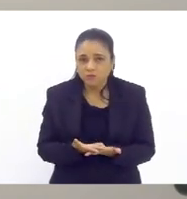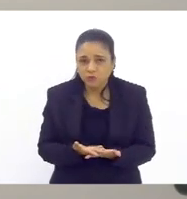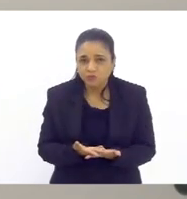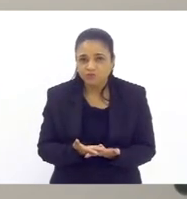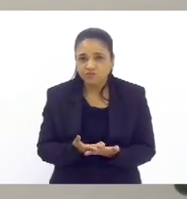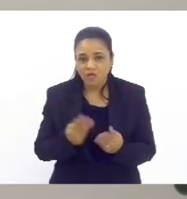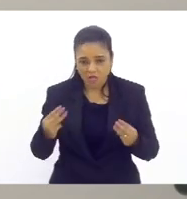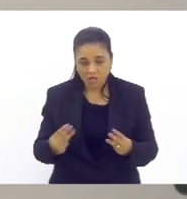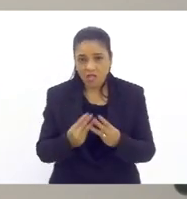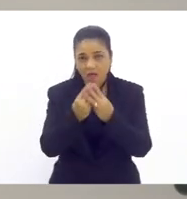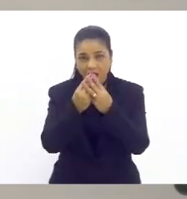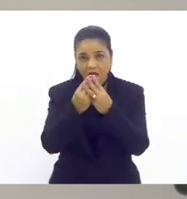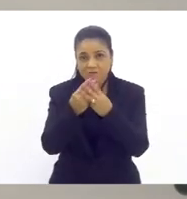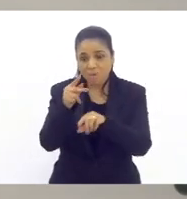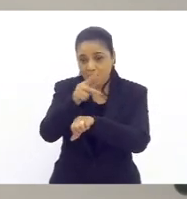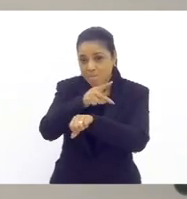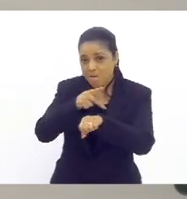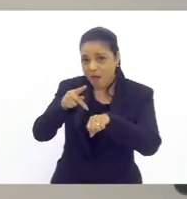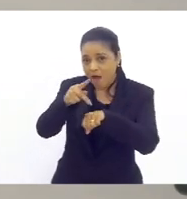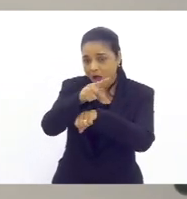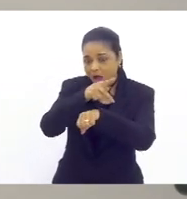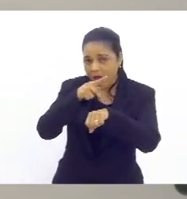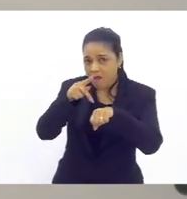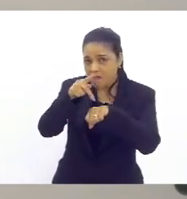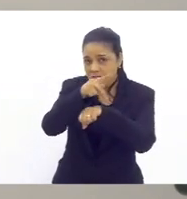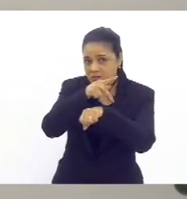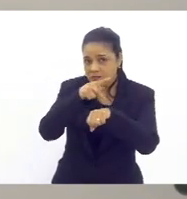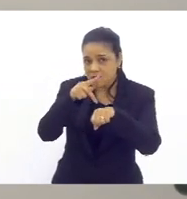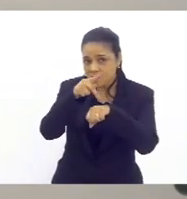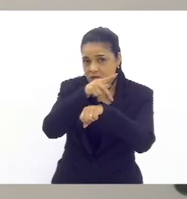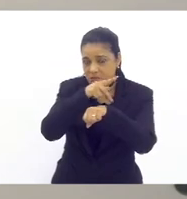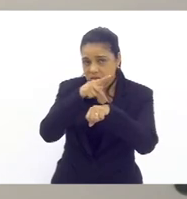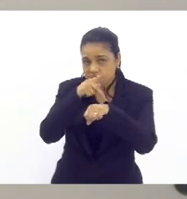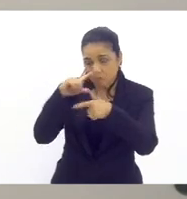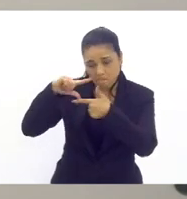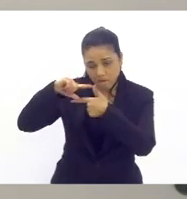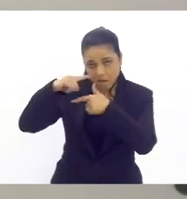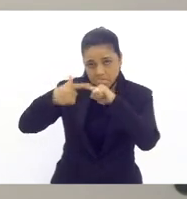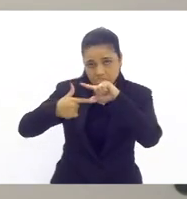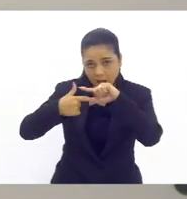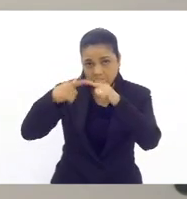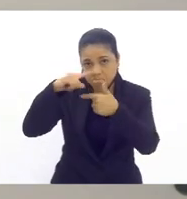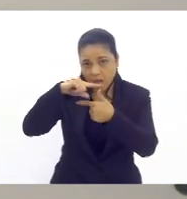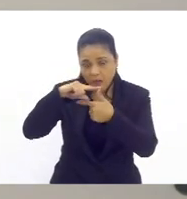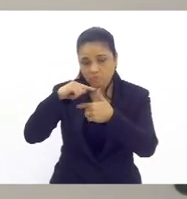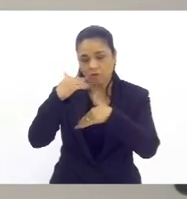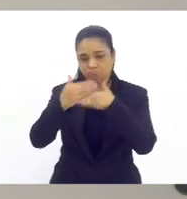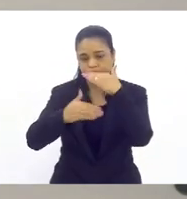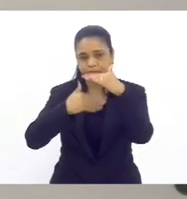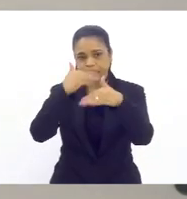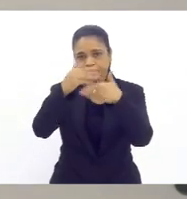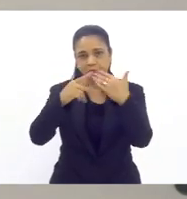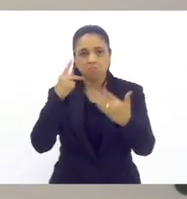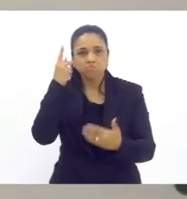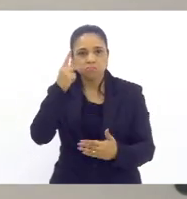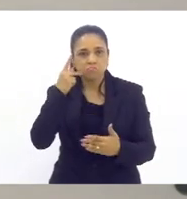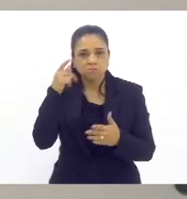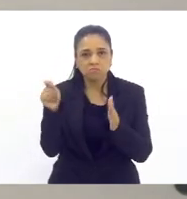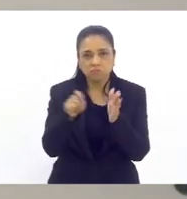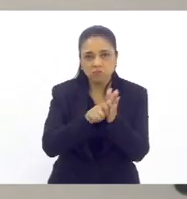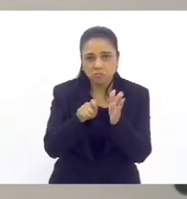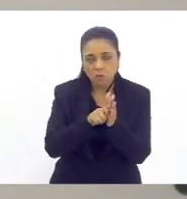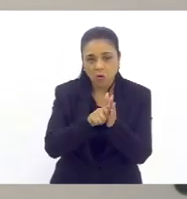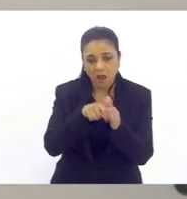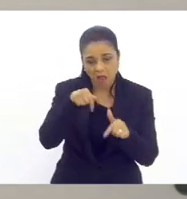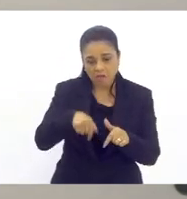Israel que é um país extremamente conservador já esteja avançando sobre a política de drogas e no Brasil